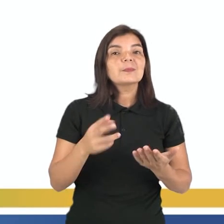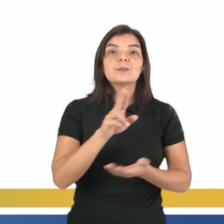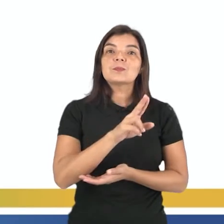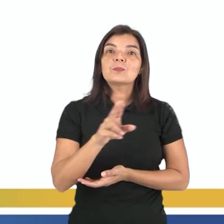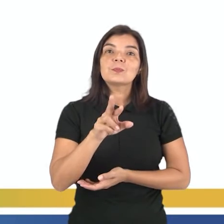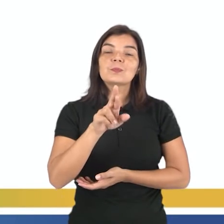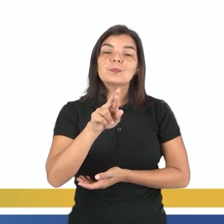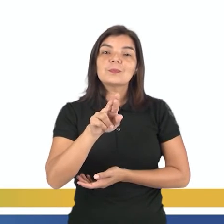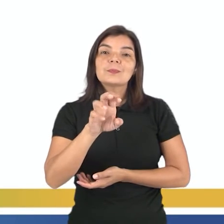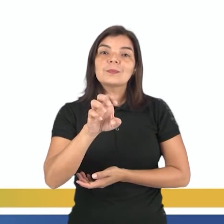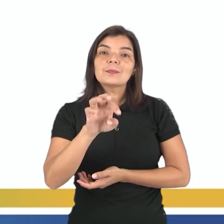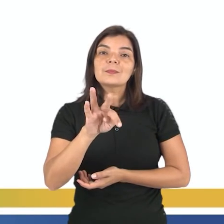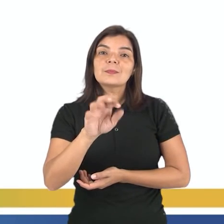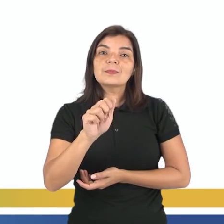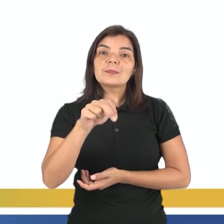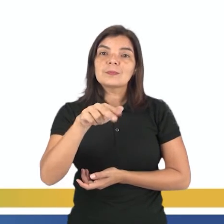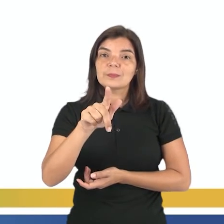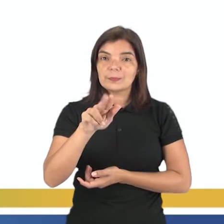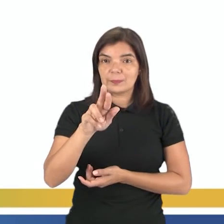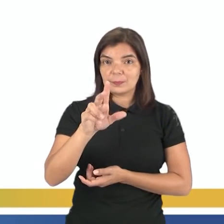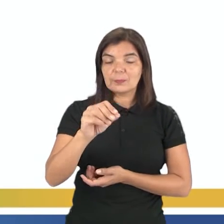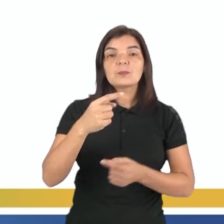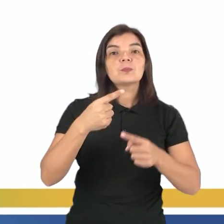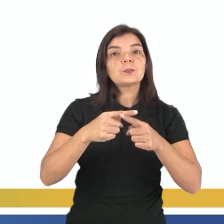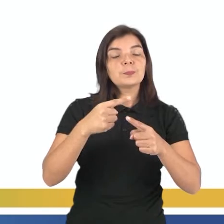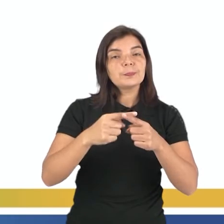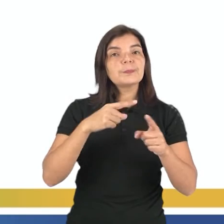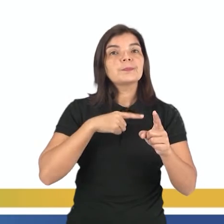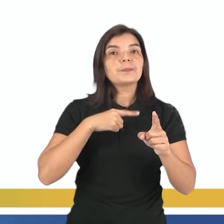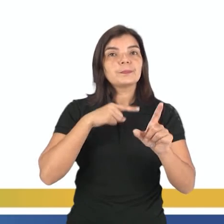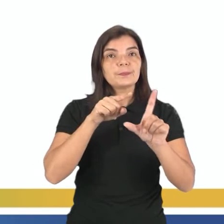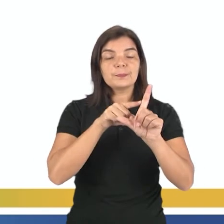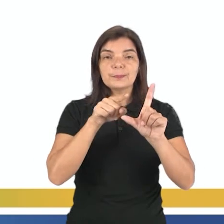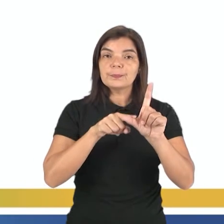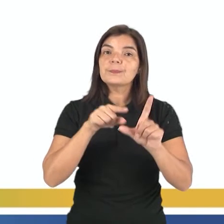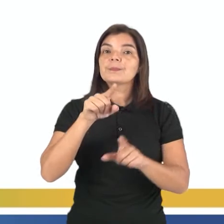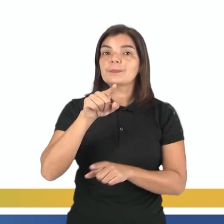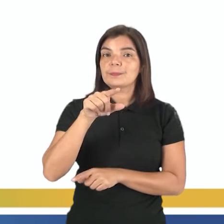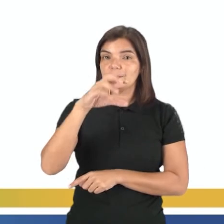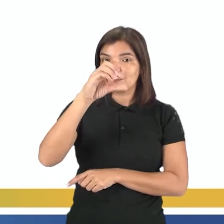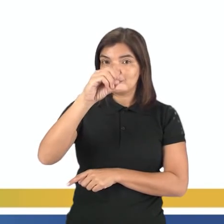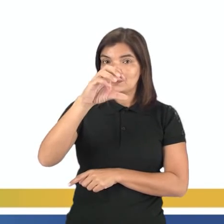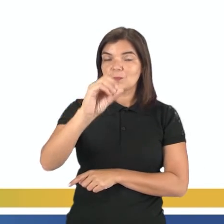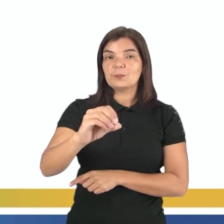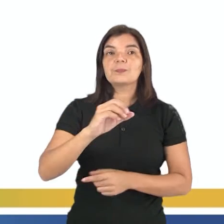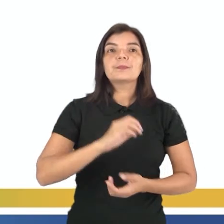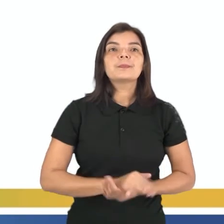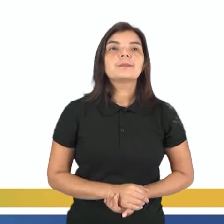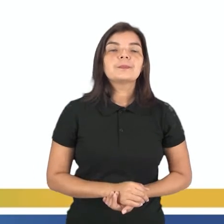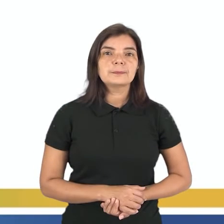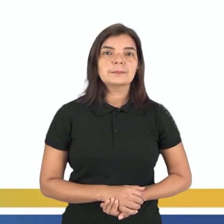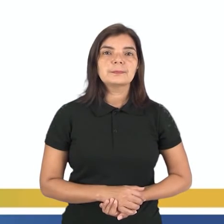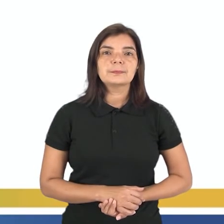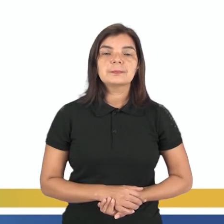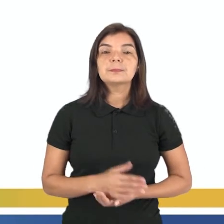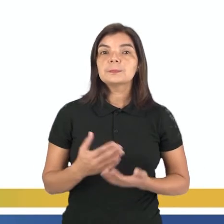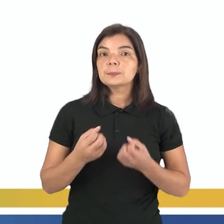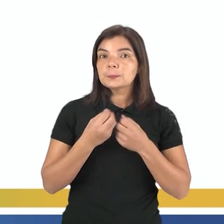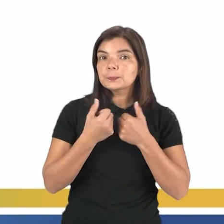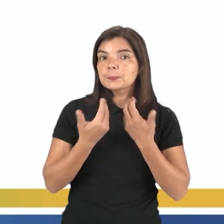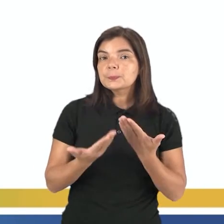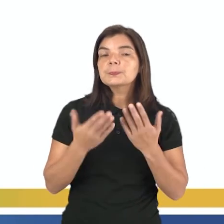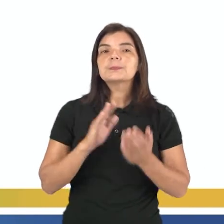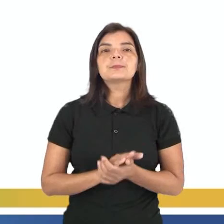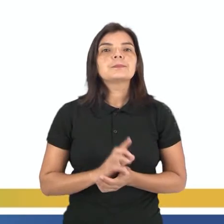aí, ele é um triângulo retângulo, porque ele possui um ângulo de 90 graus, beleza? Muito bem,